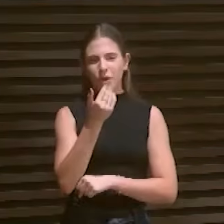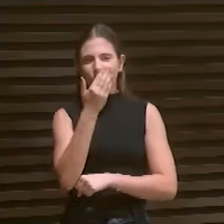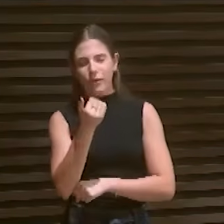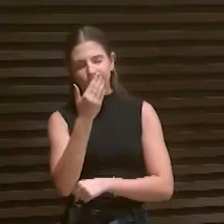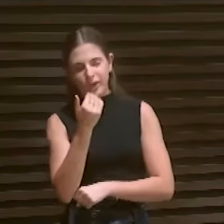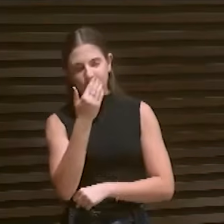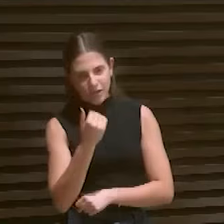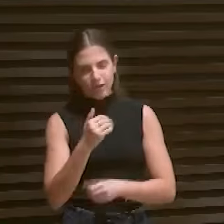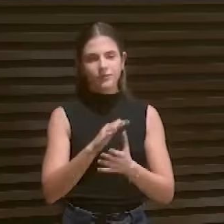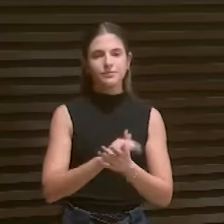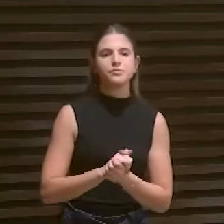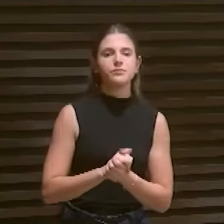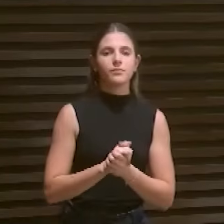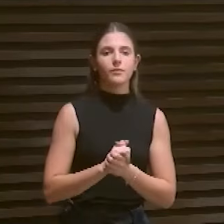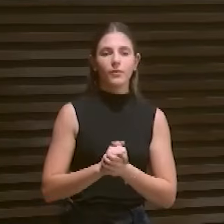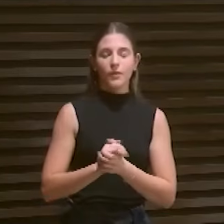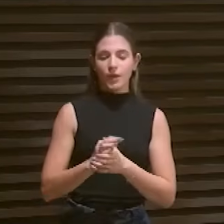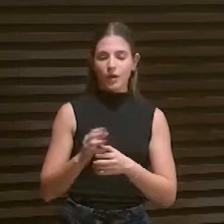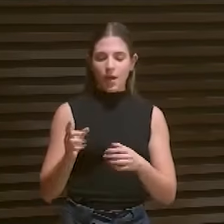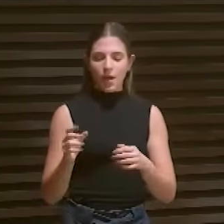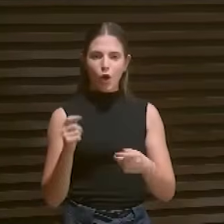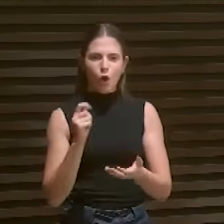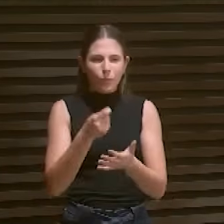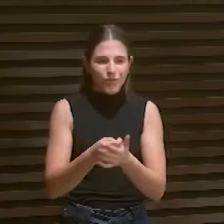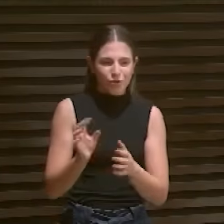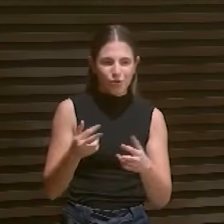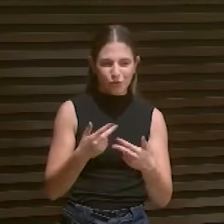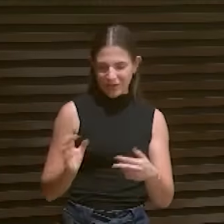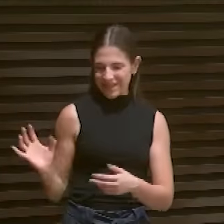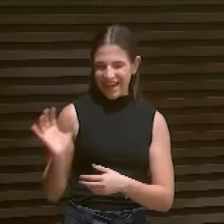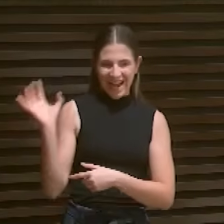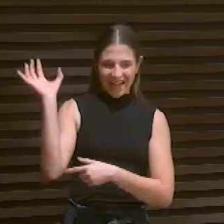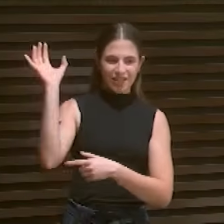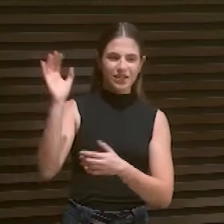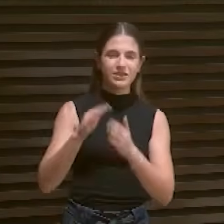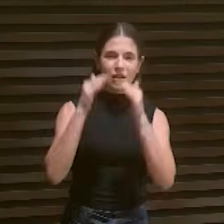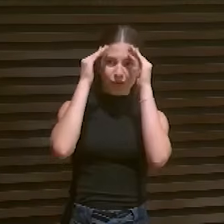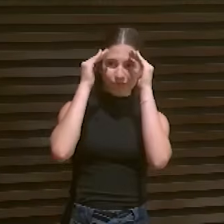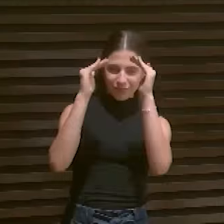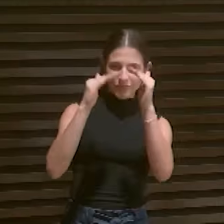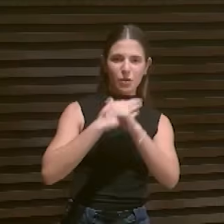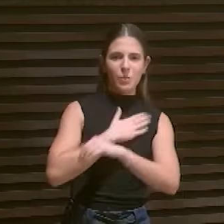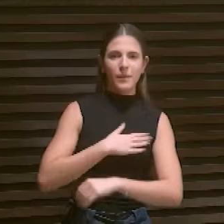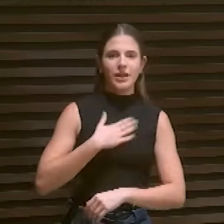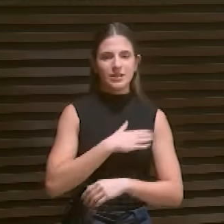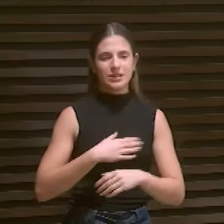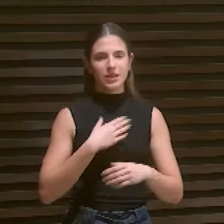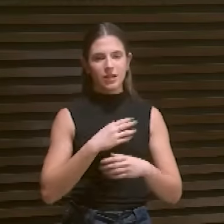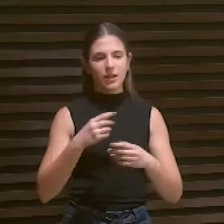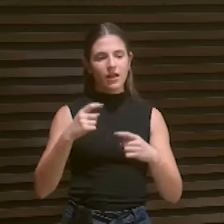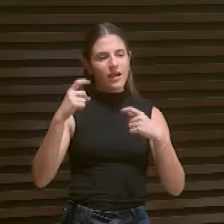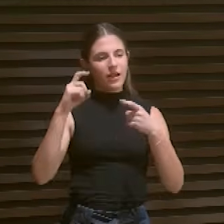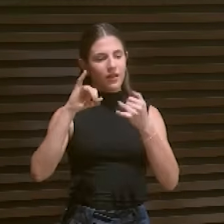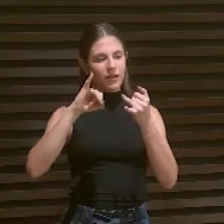excessivamente indulgente no luxo, servil no prazer, lascivo e negligente na